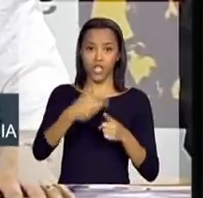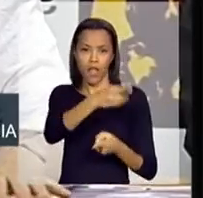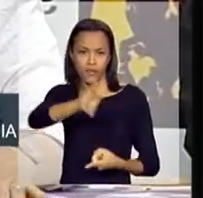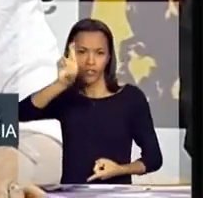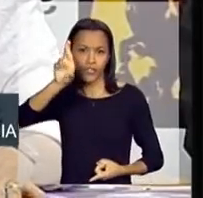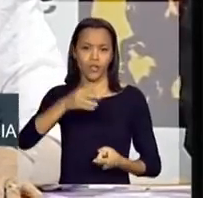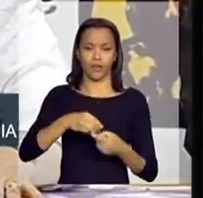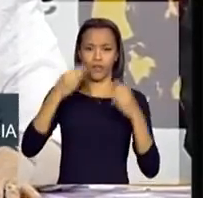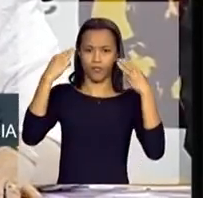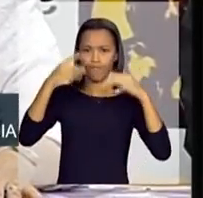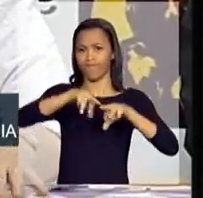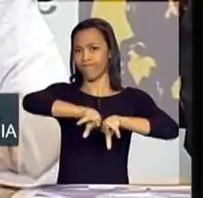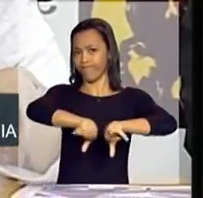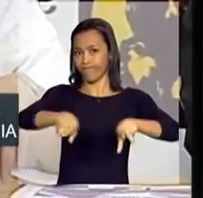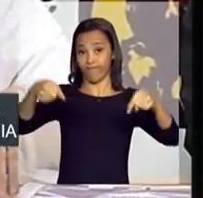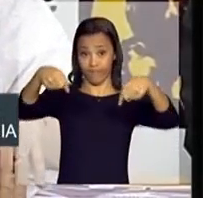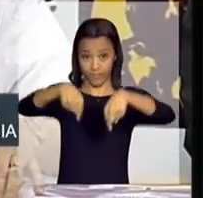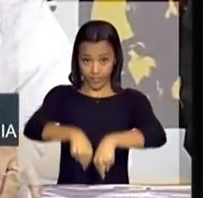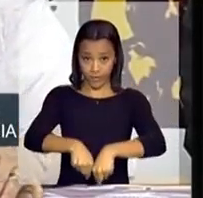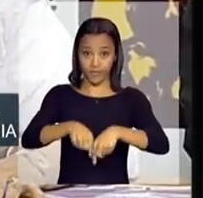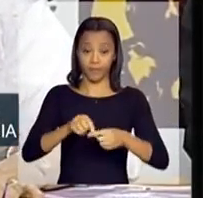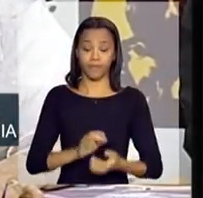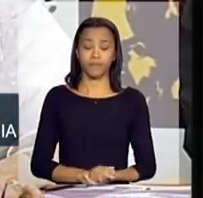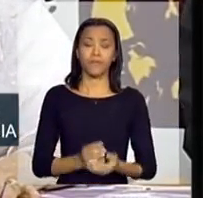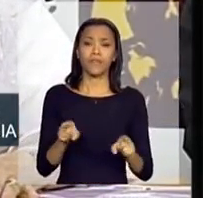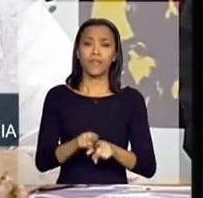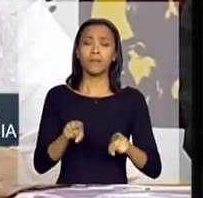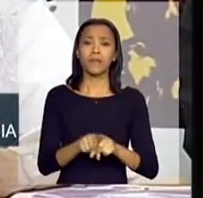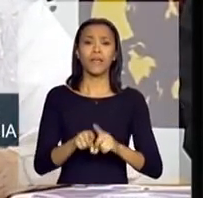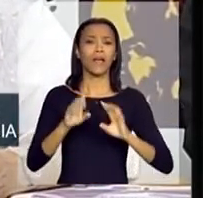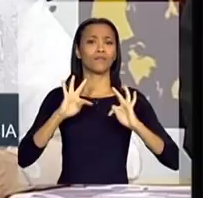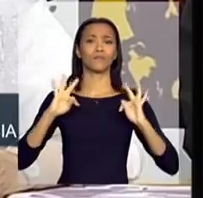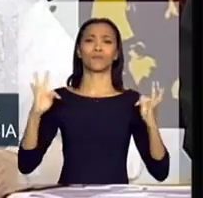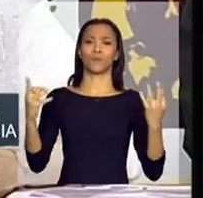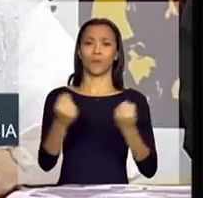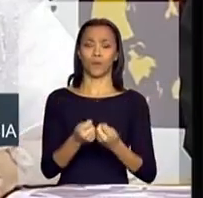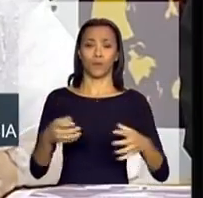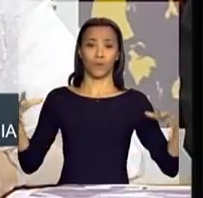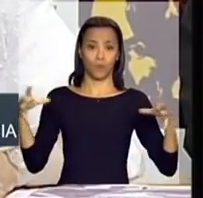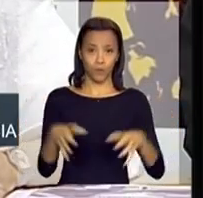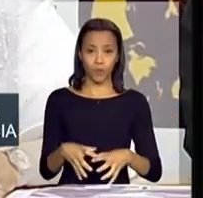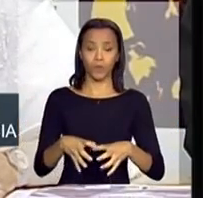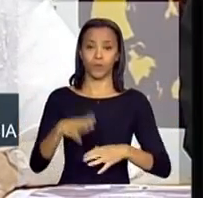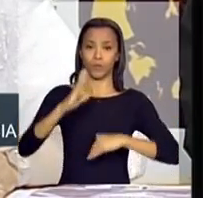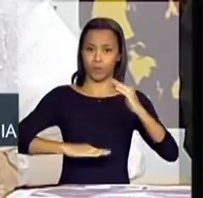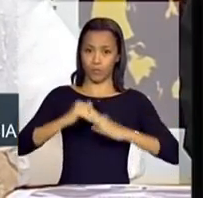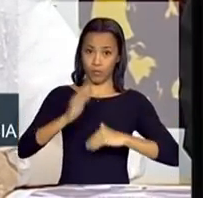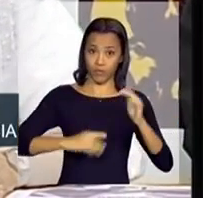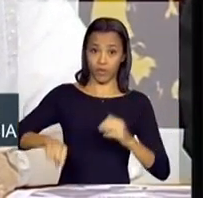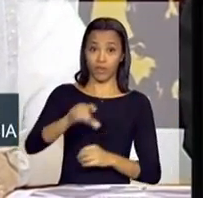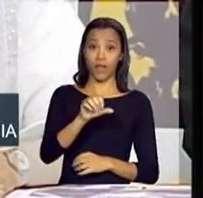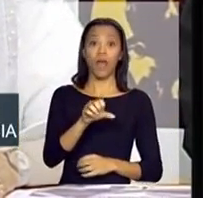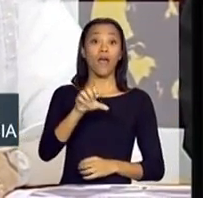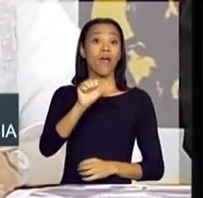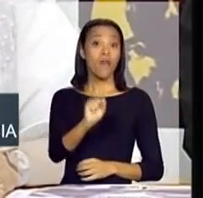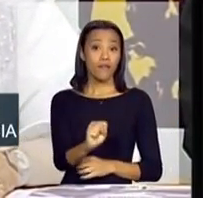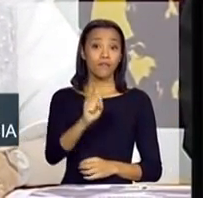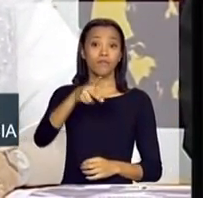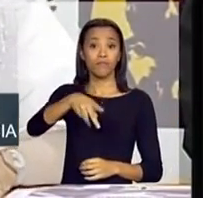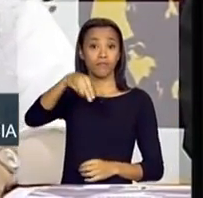terreiro aqui presente, né? E a toda a equipe da ESPM aqui presente, e